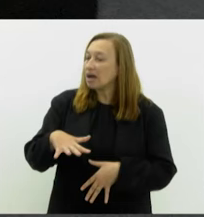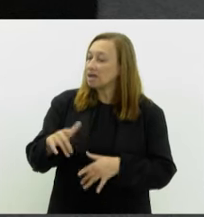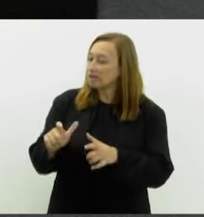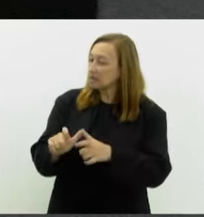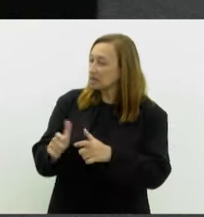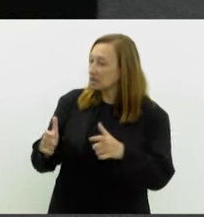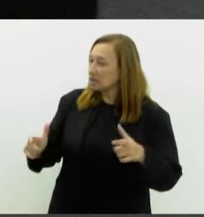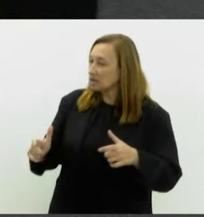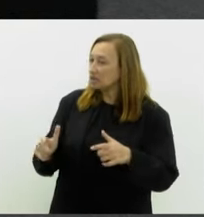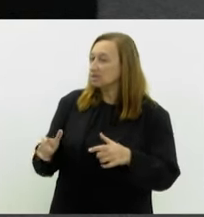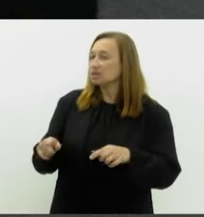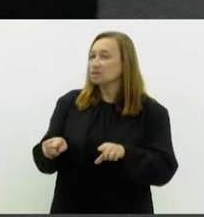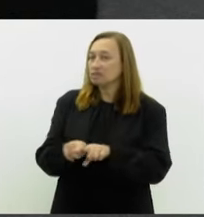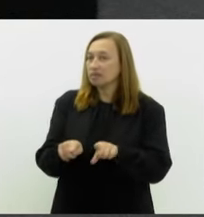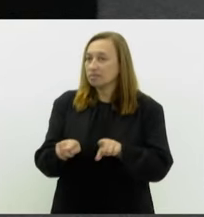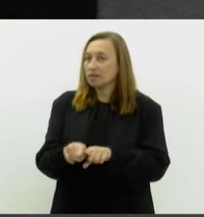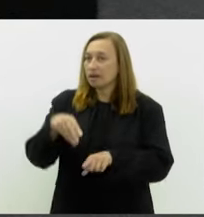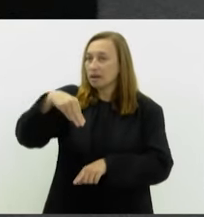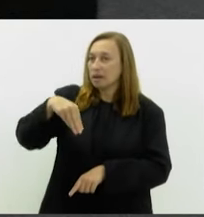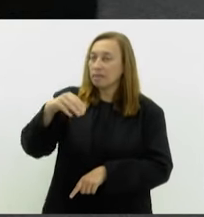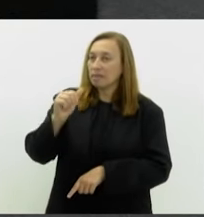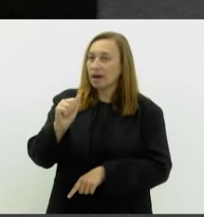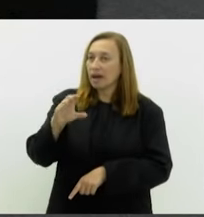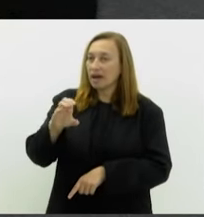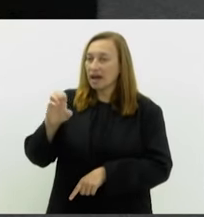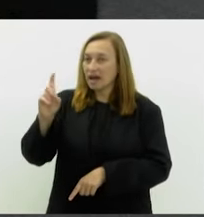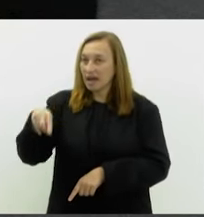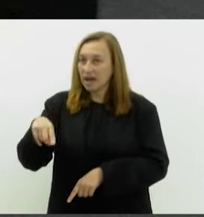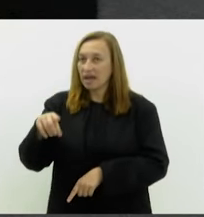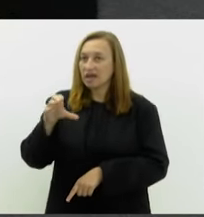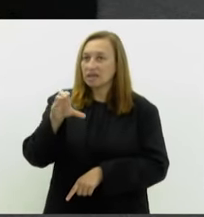mas, em matéria de geração de emprego,